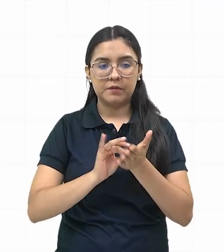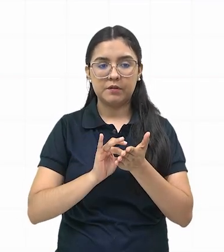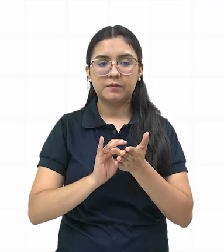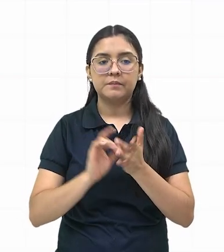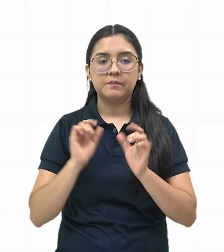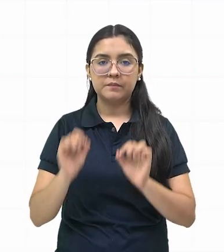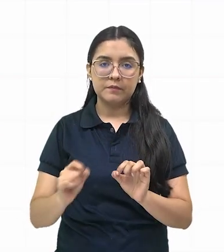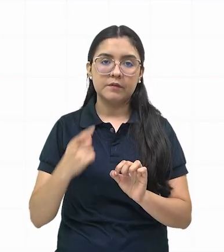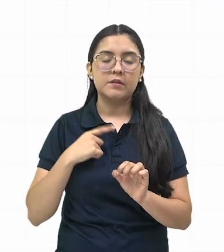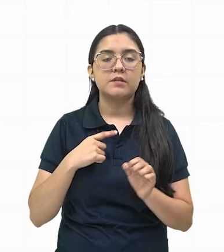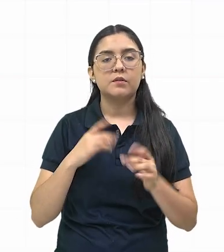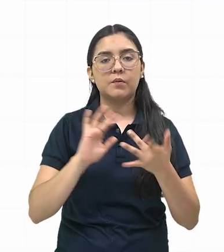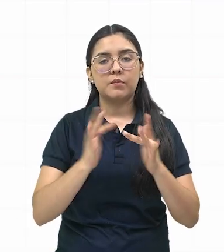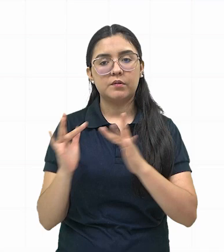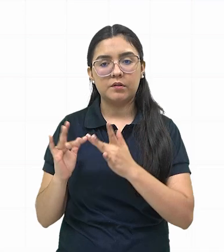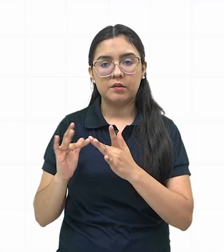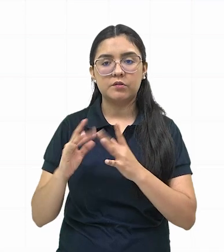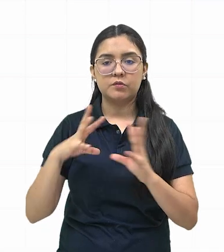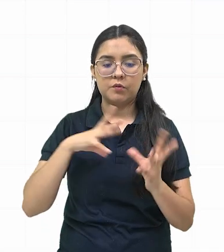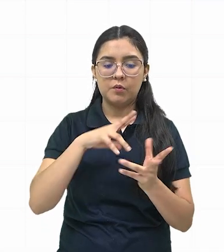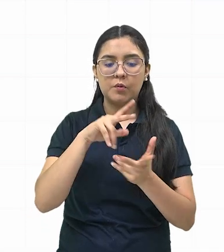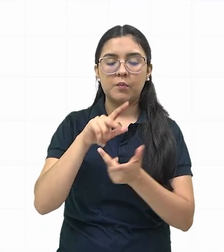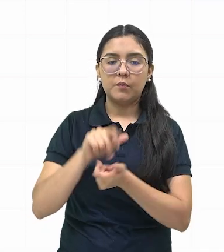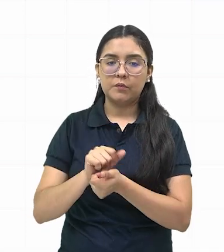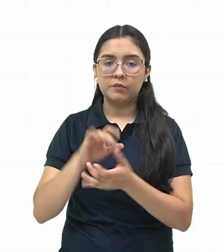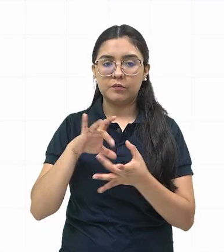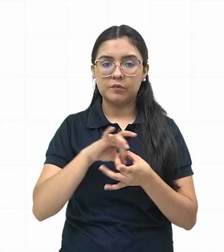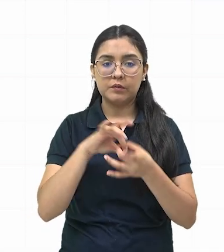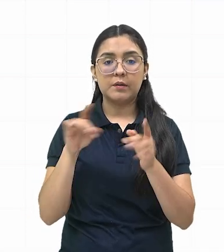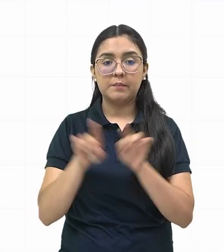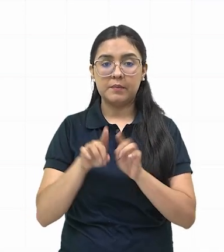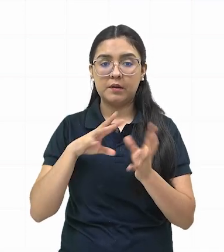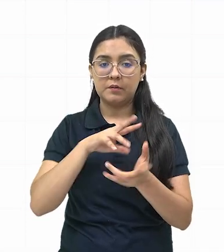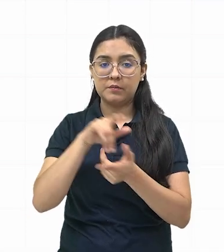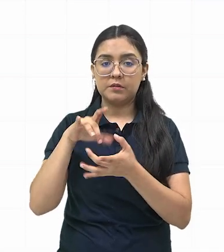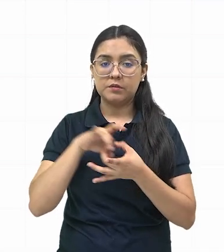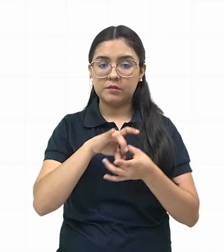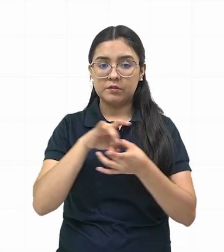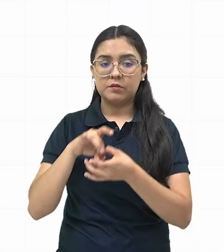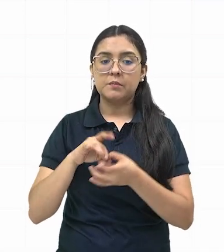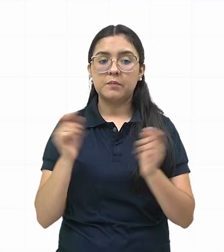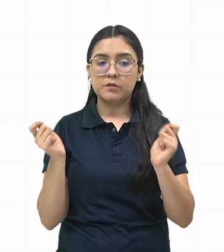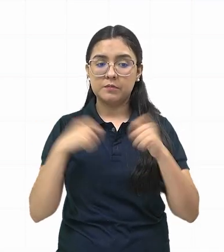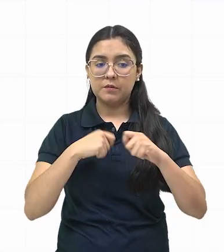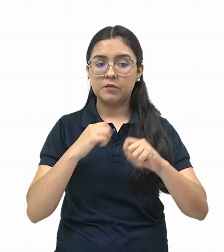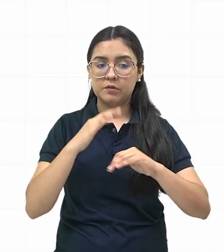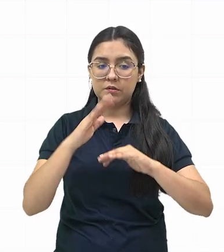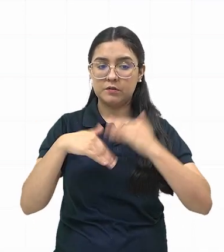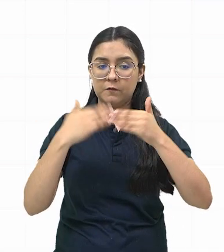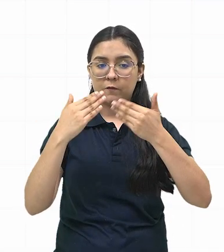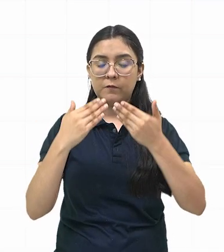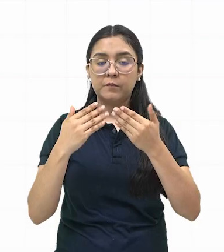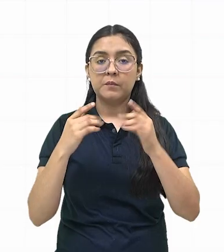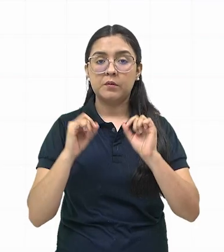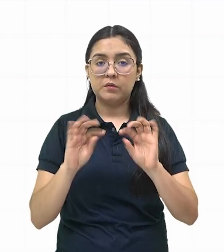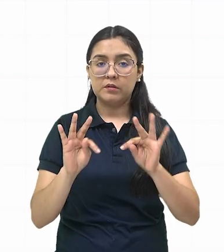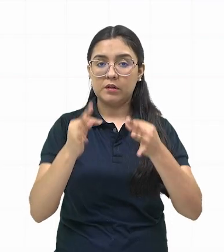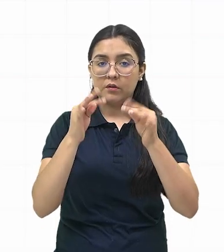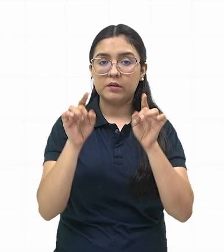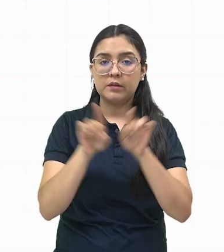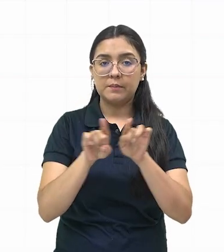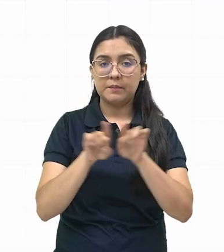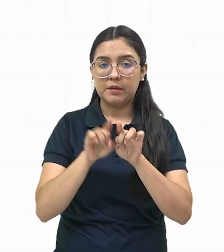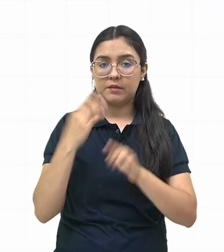contexto de um mundo globalizado. A globalização também possibilitou o avanço tecnológico e